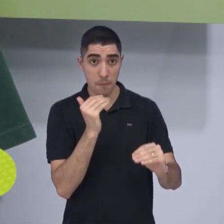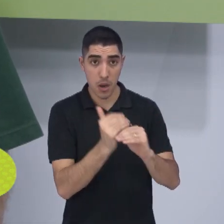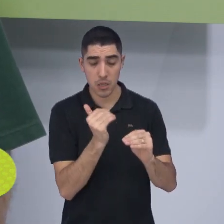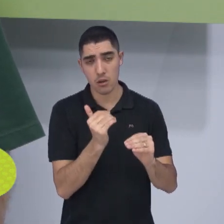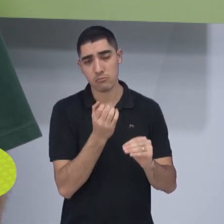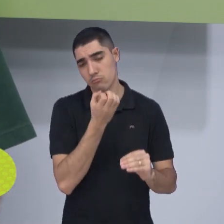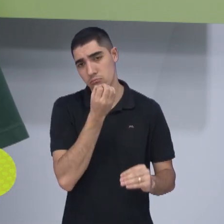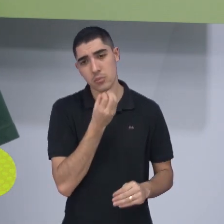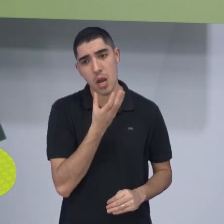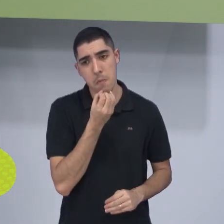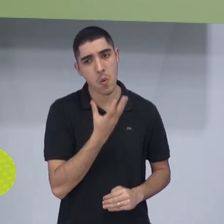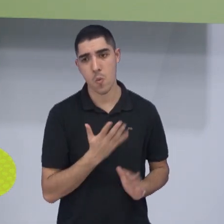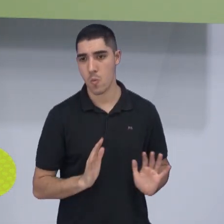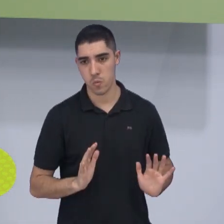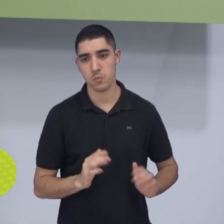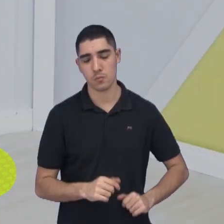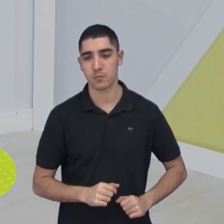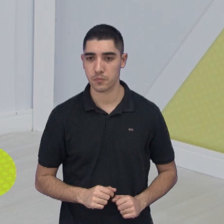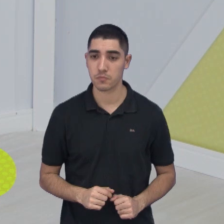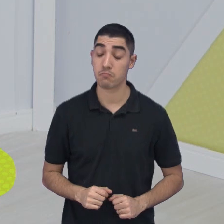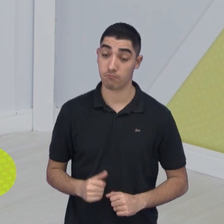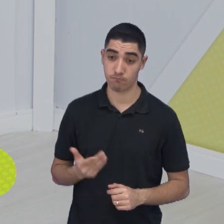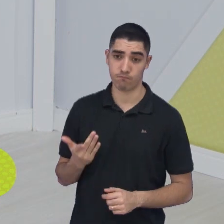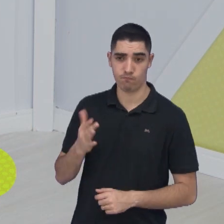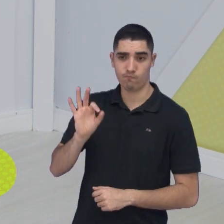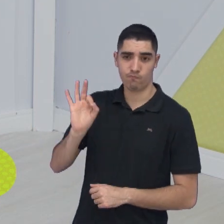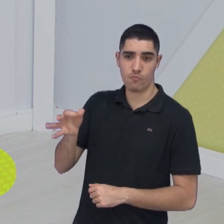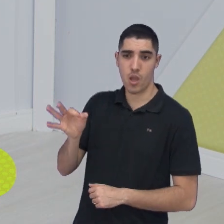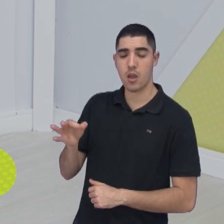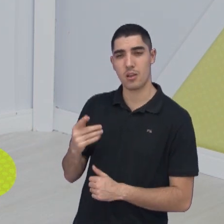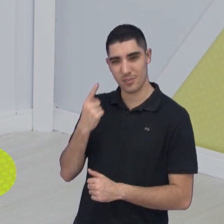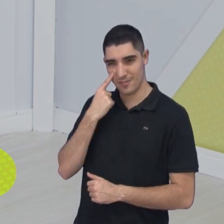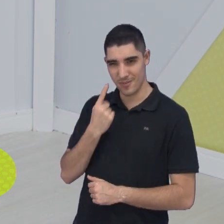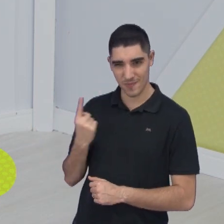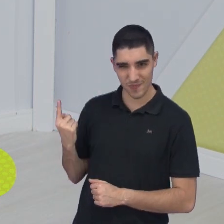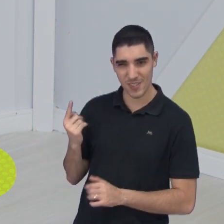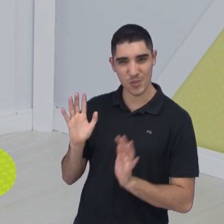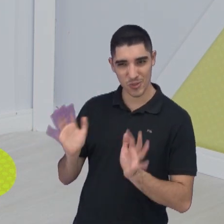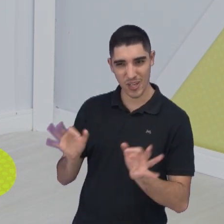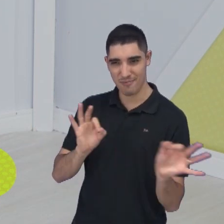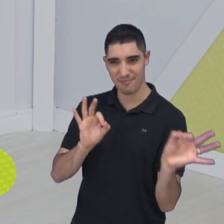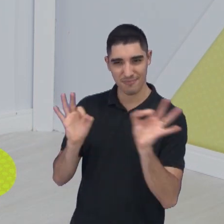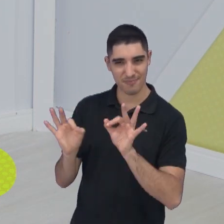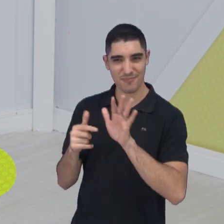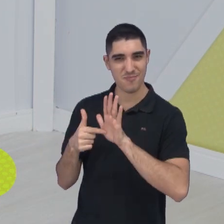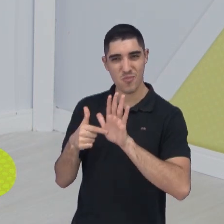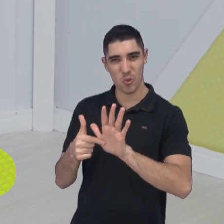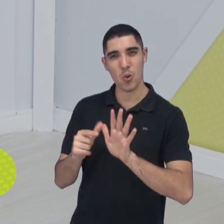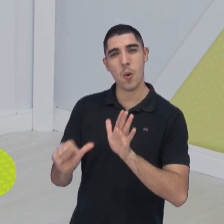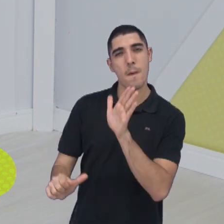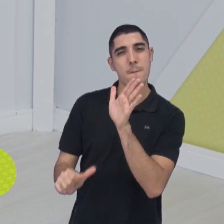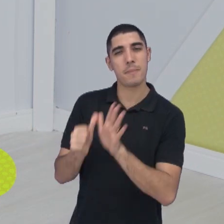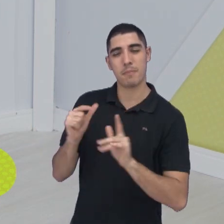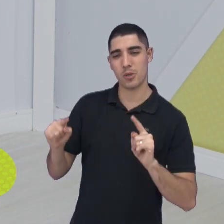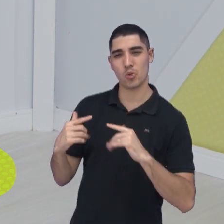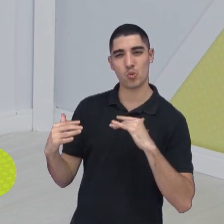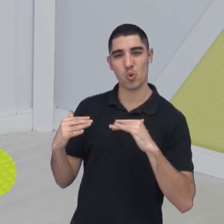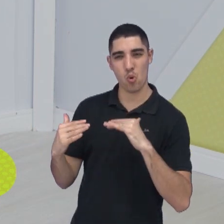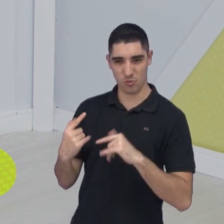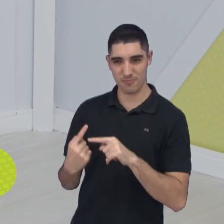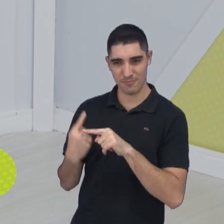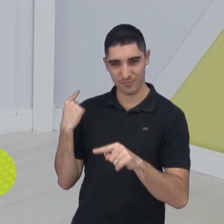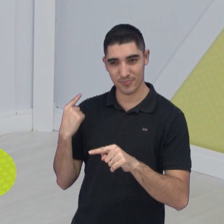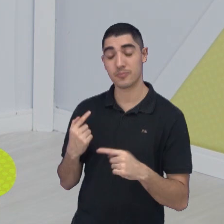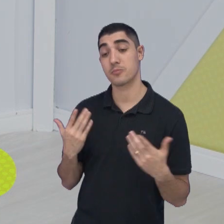tão problemático assim. Com certeza, a gente estava vendo ali imagens, né, do jogo de estreia do São José dentro desta terceira fase, que